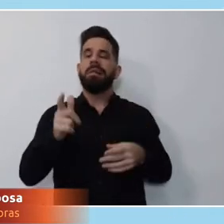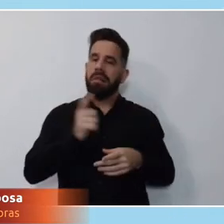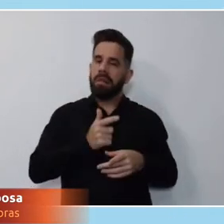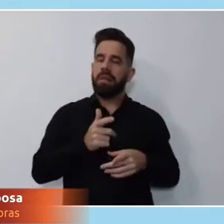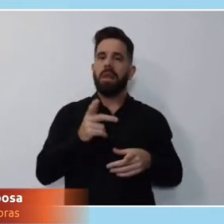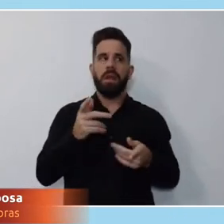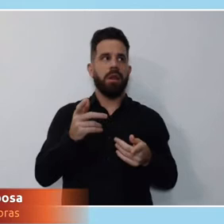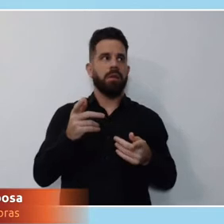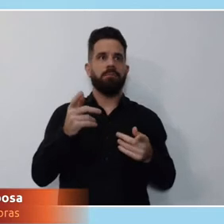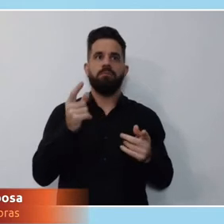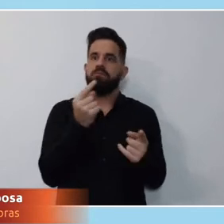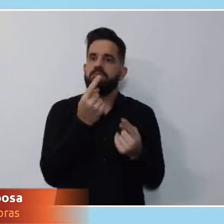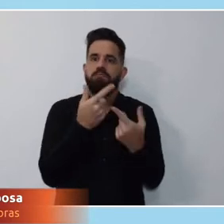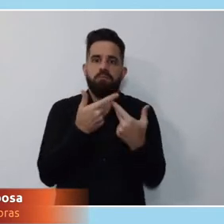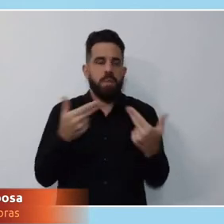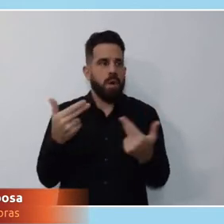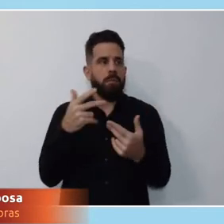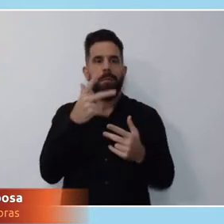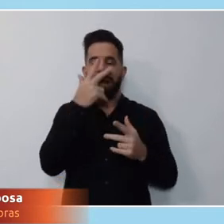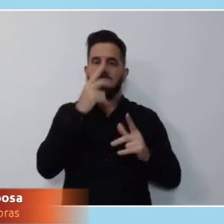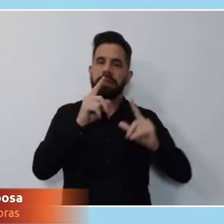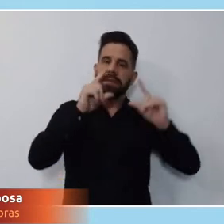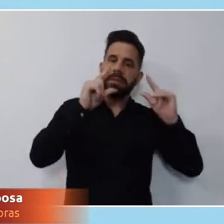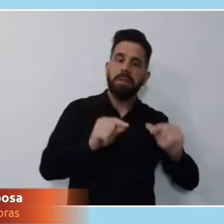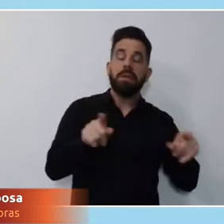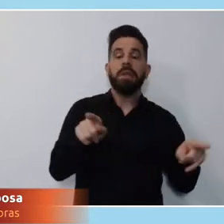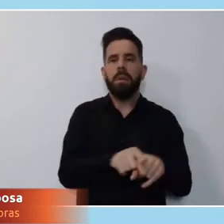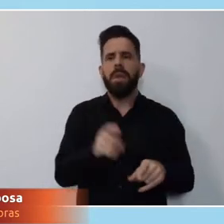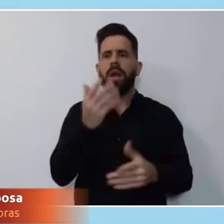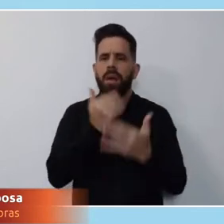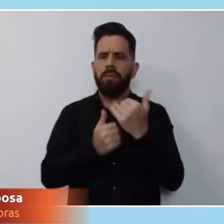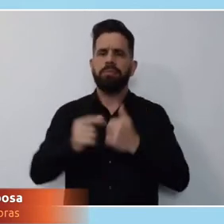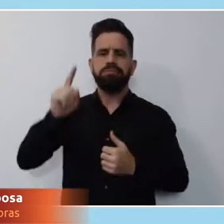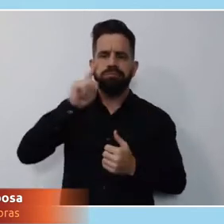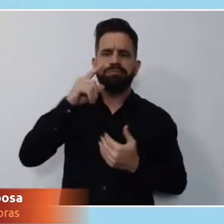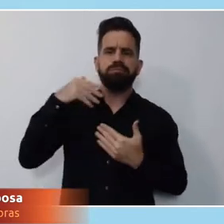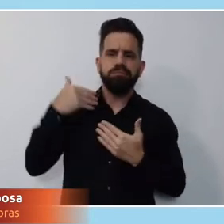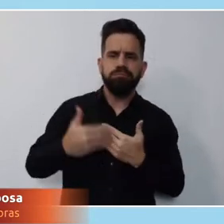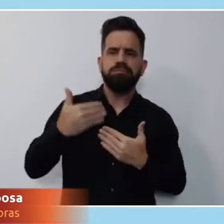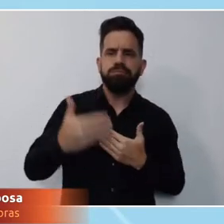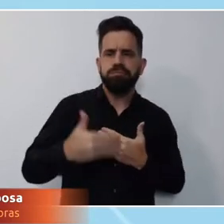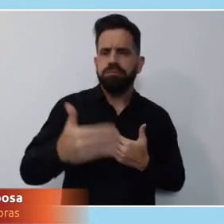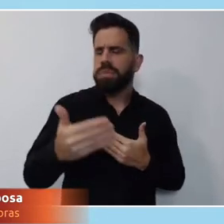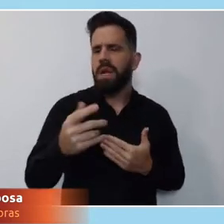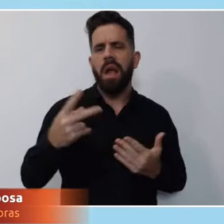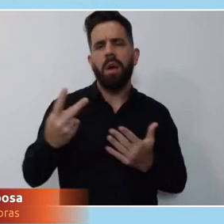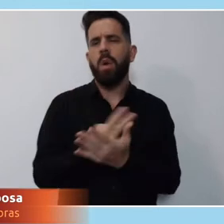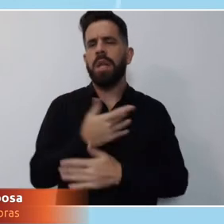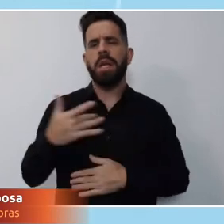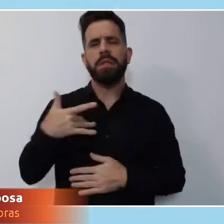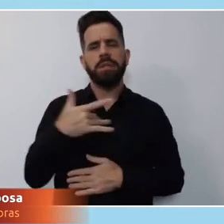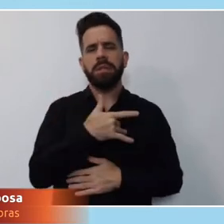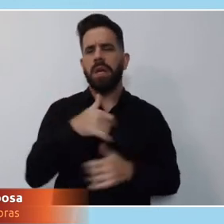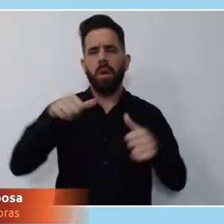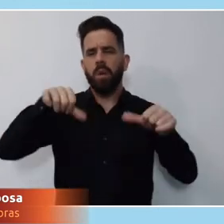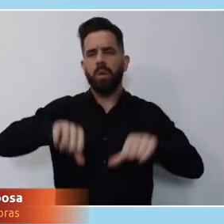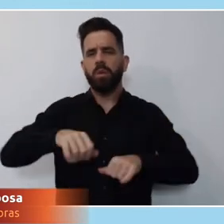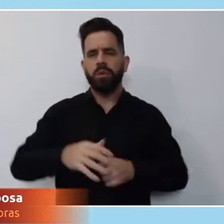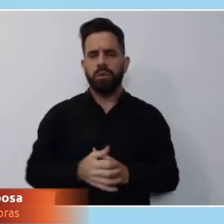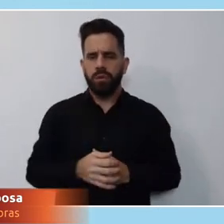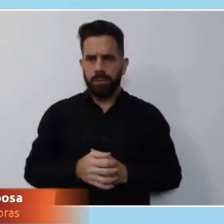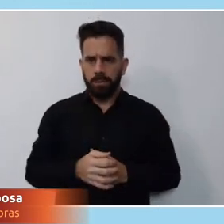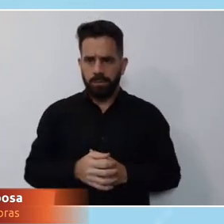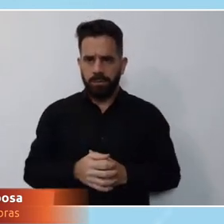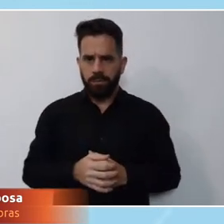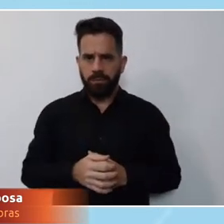pode acontecer com o uso prolongado de alimentos com agrotóxicos? Camila, infelizmente, eu